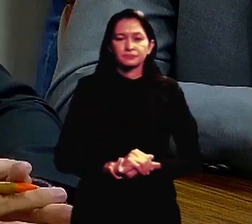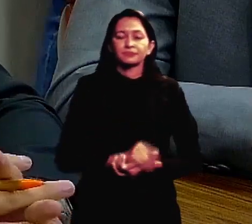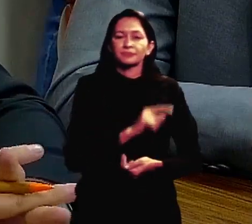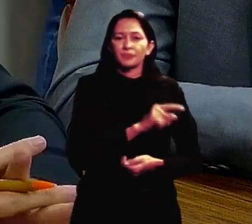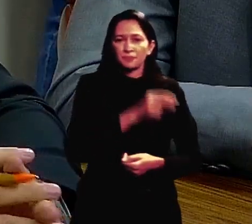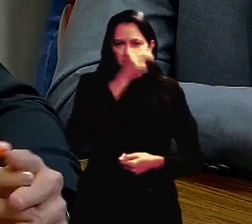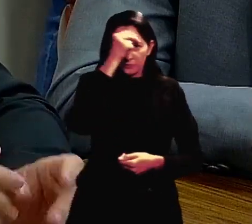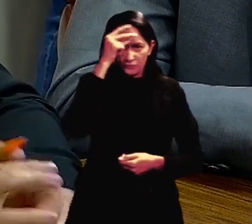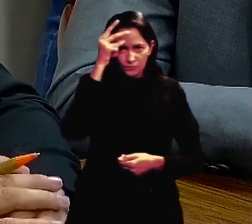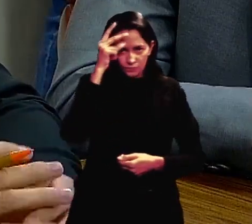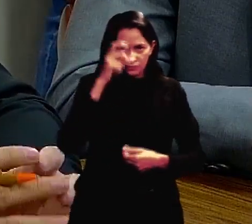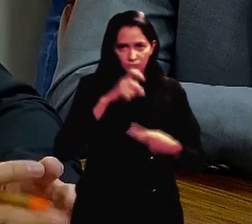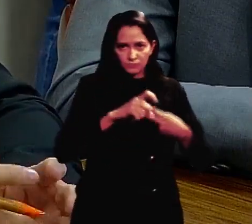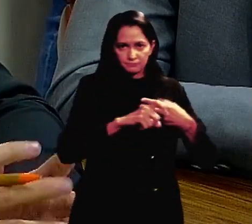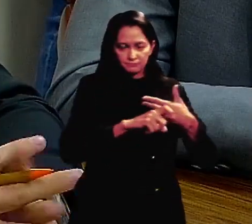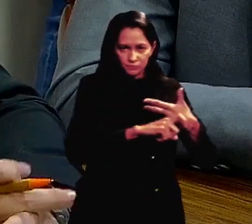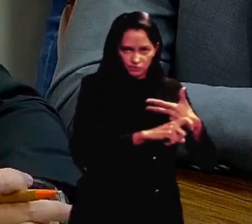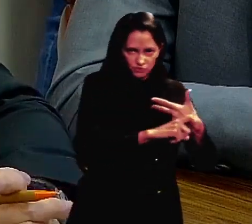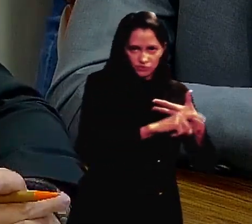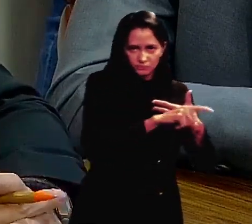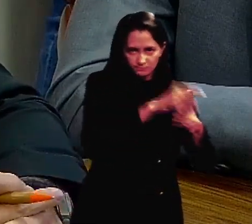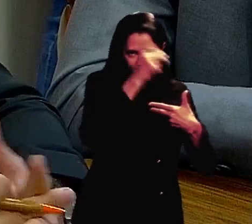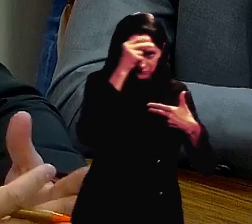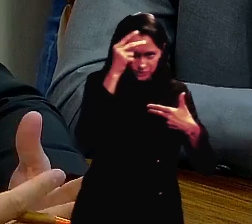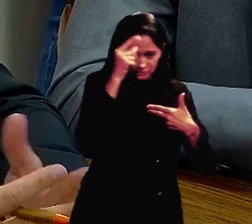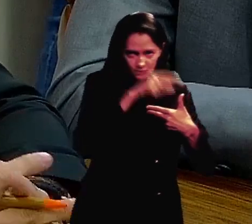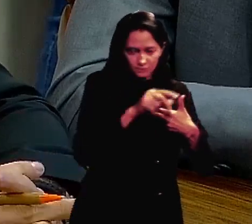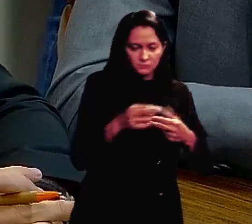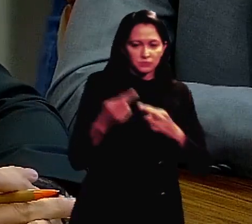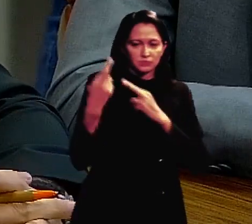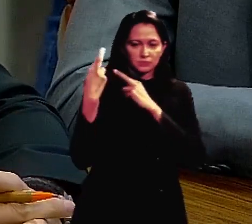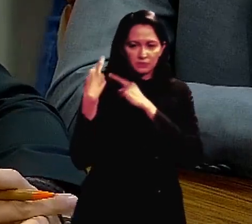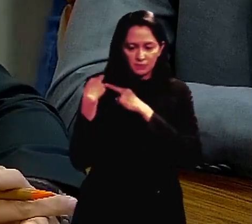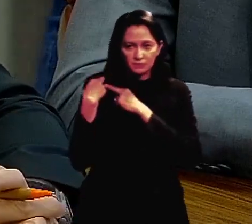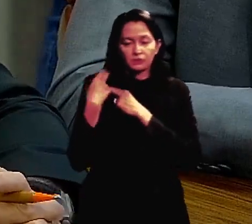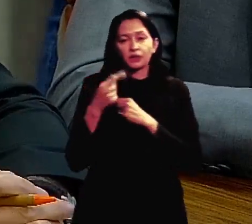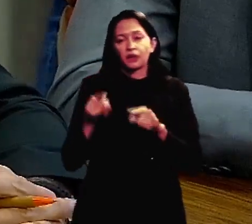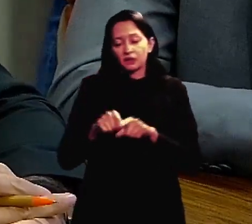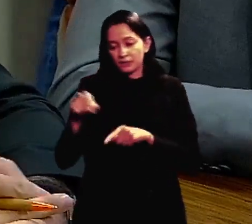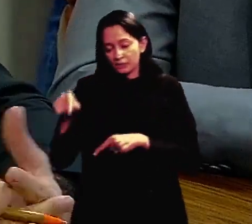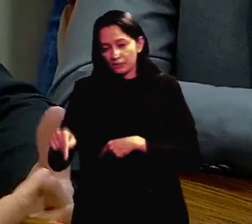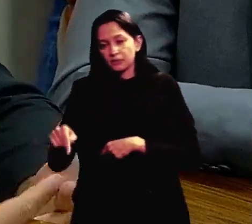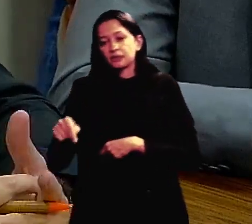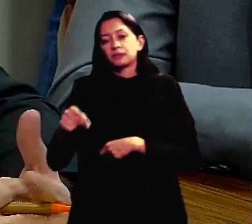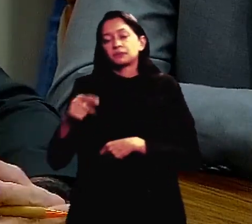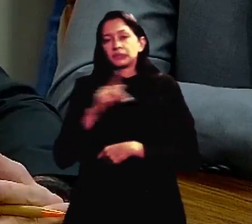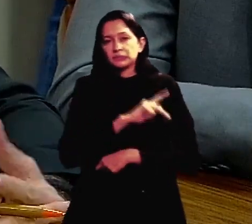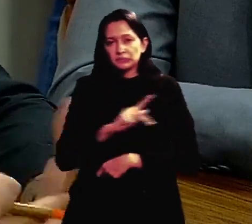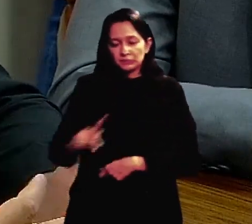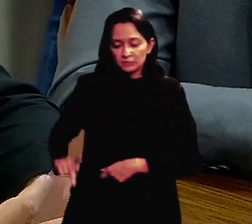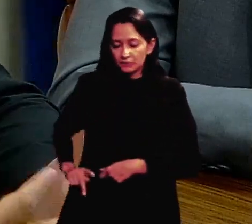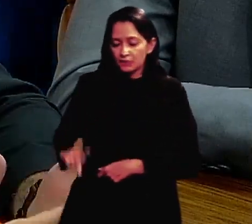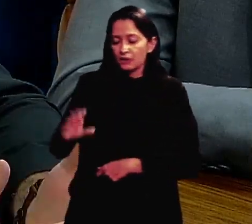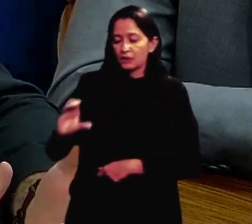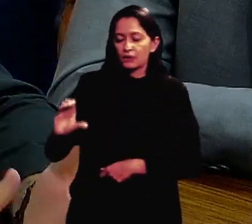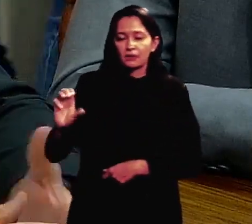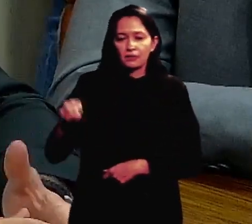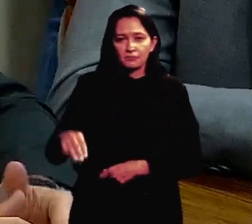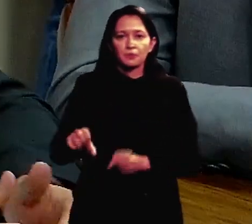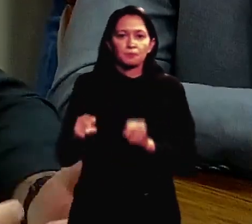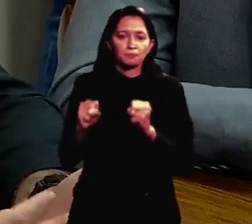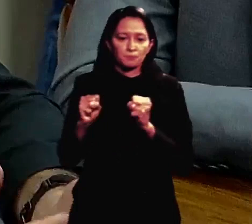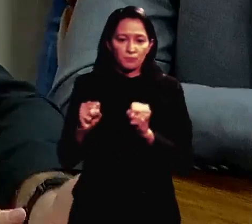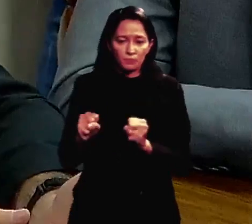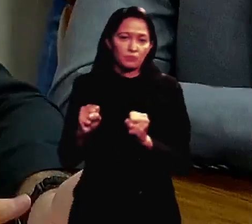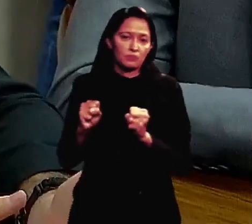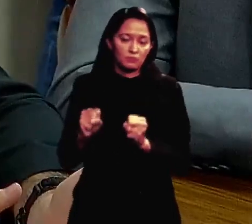O chefe do Poder Executivo, o vereador Pedro Zolim, o presidente da Câmara Municipal, ele pode, por sua